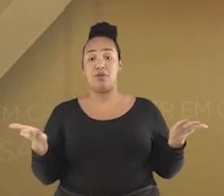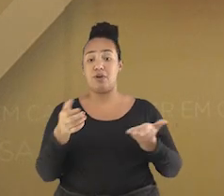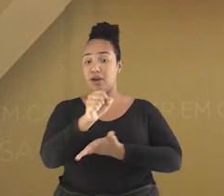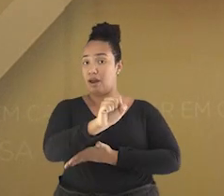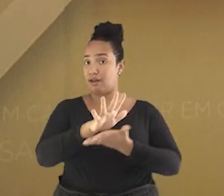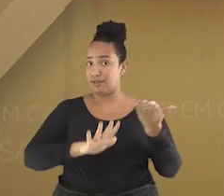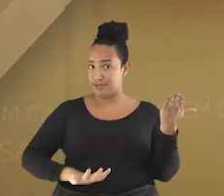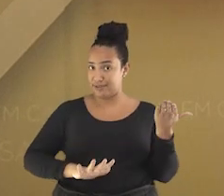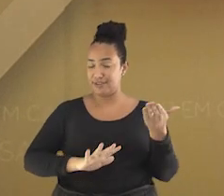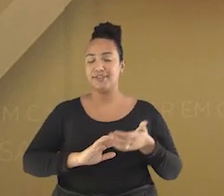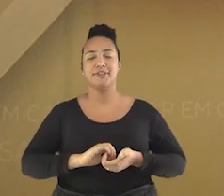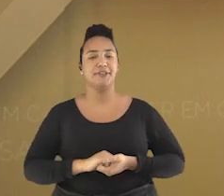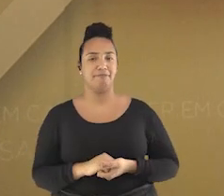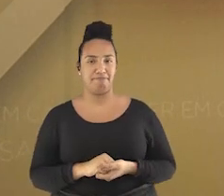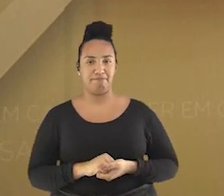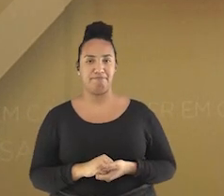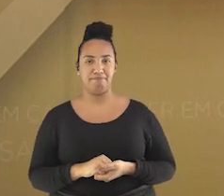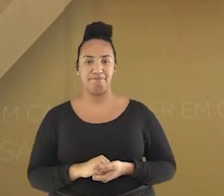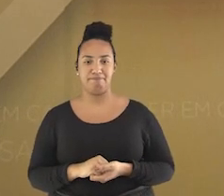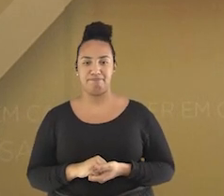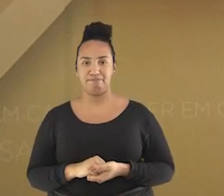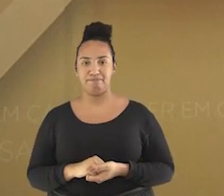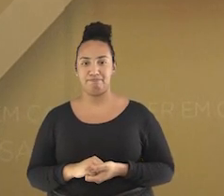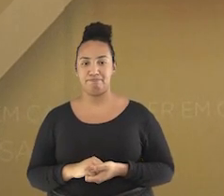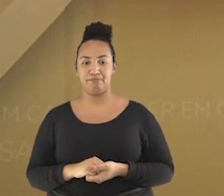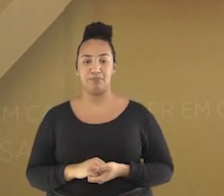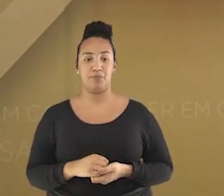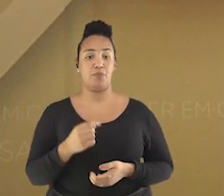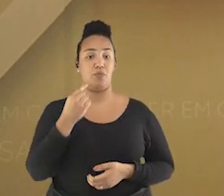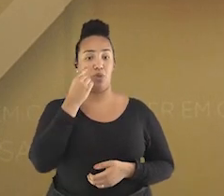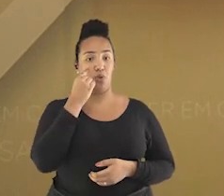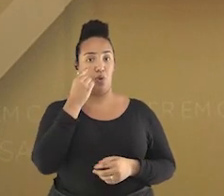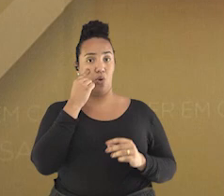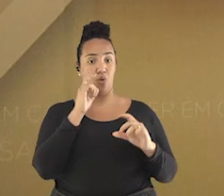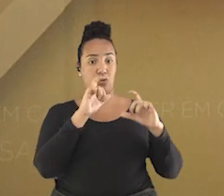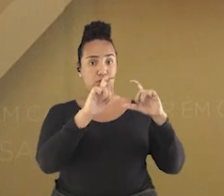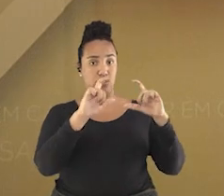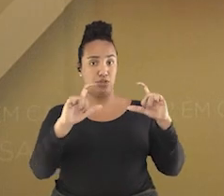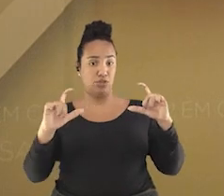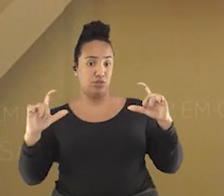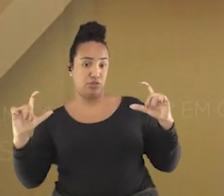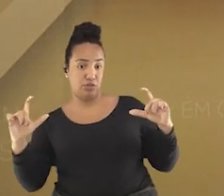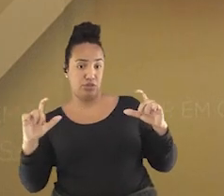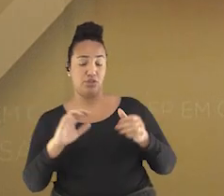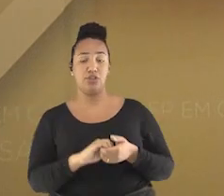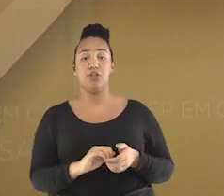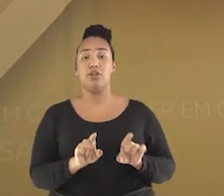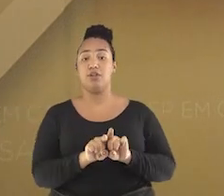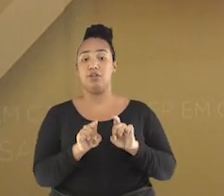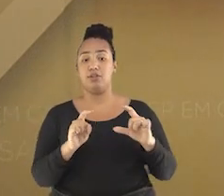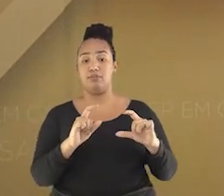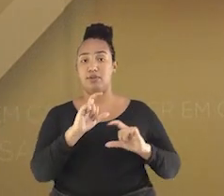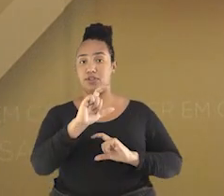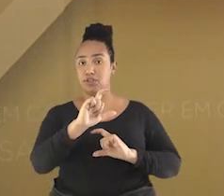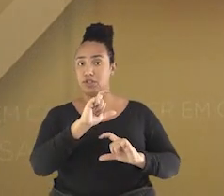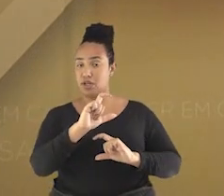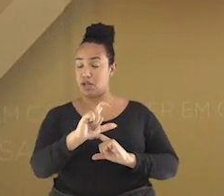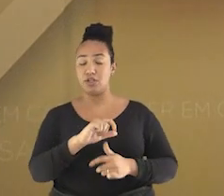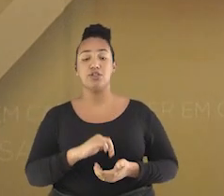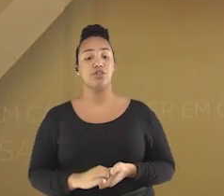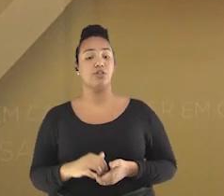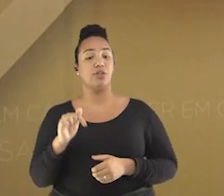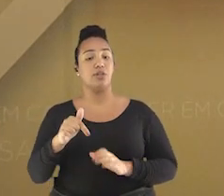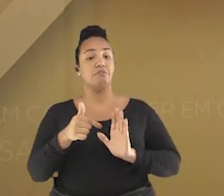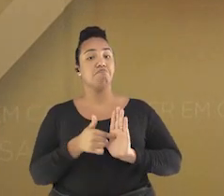fazer uma atividade sobre o que aprendemos na aula de hoje? Observem comigo essa tirinha e essa charge